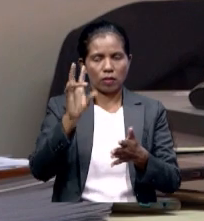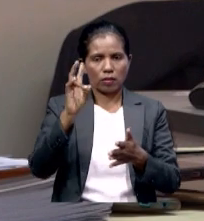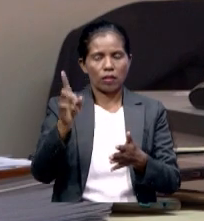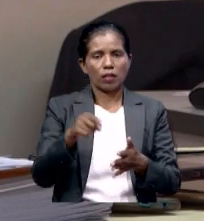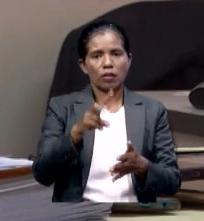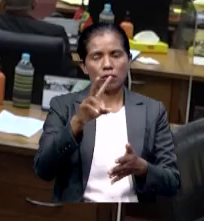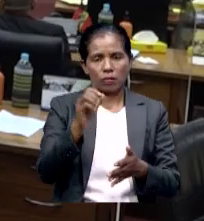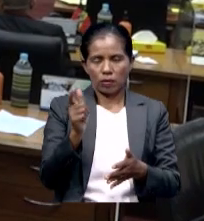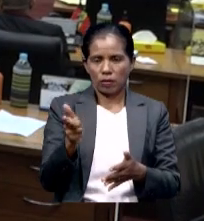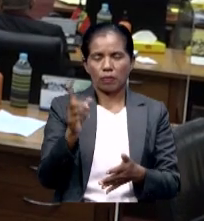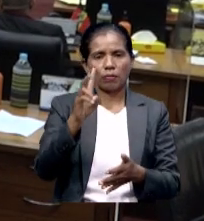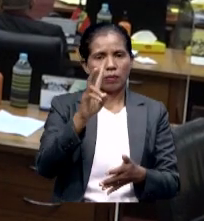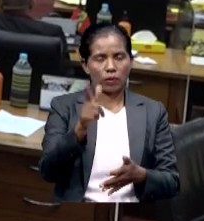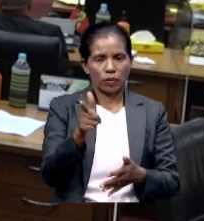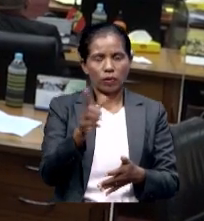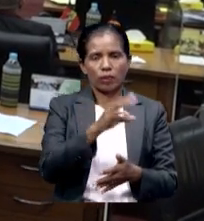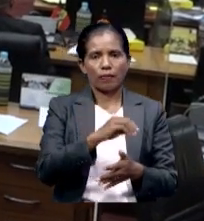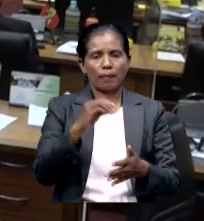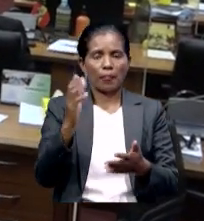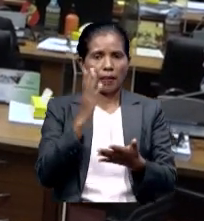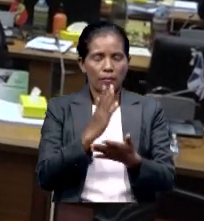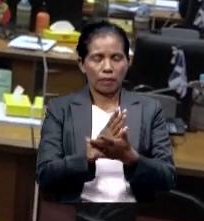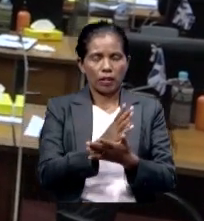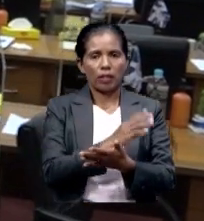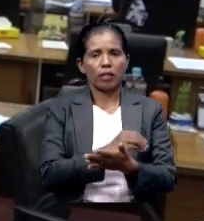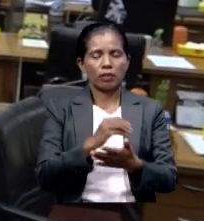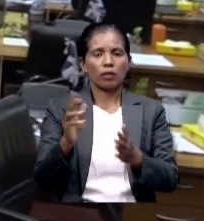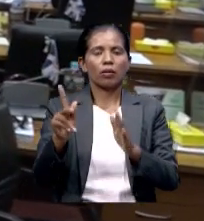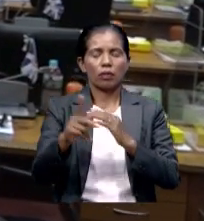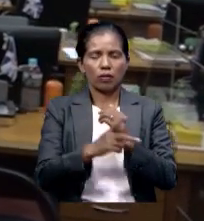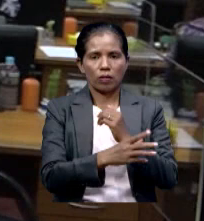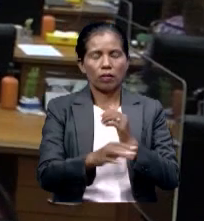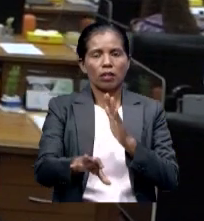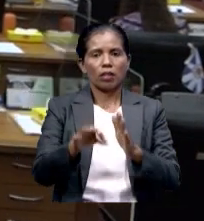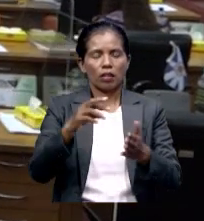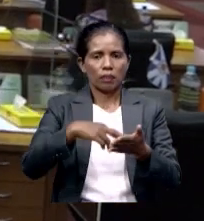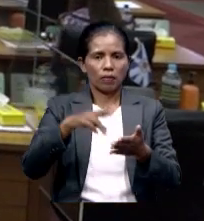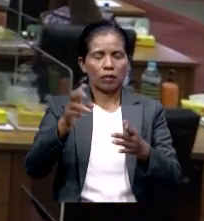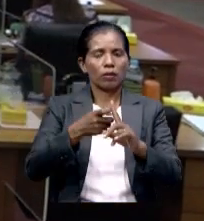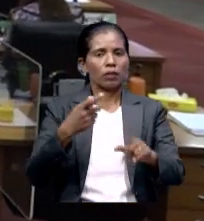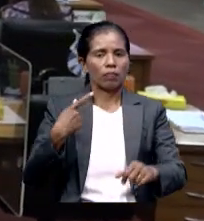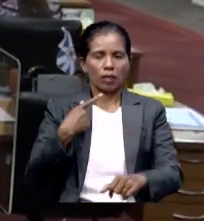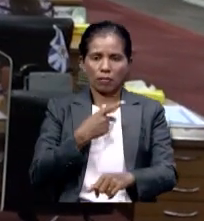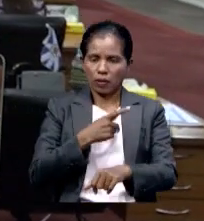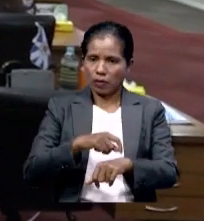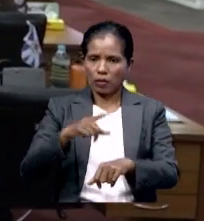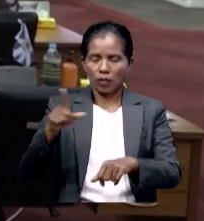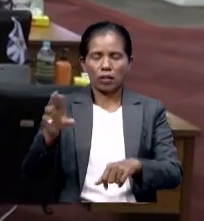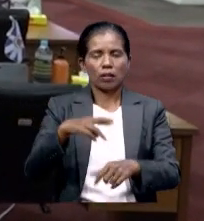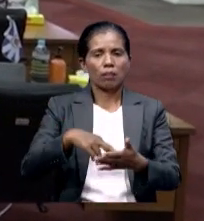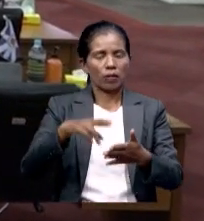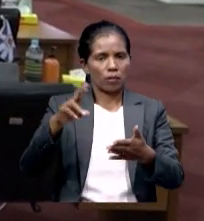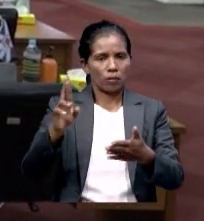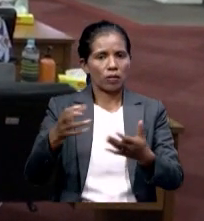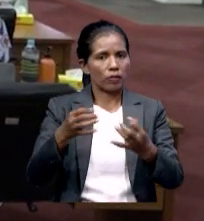Ronulo nebe define medidas sira prevenção no combate à corrupção, reta aprovação husi Parlamento Nacional, no promulga